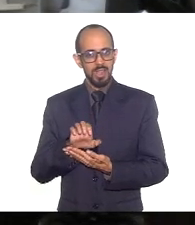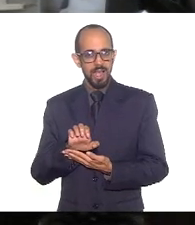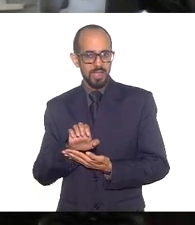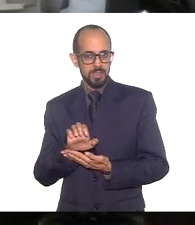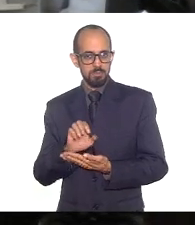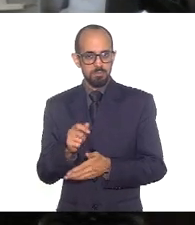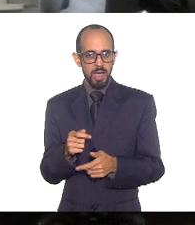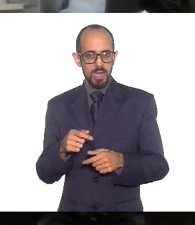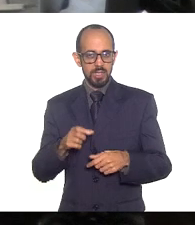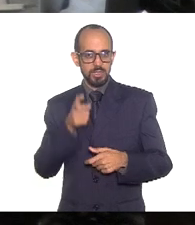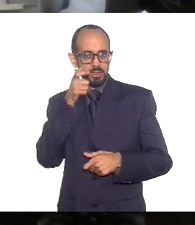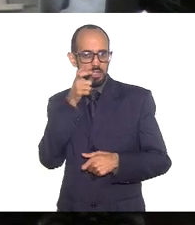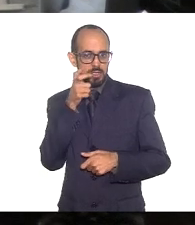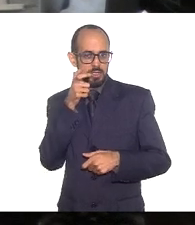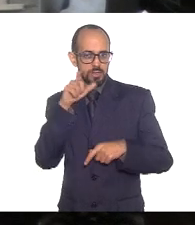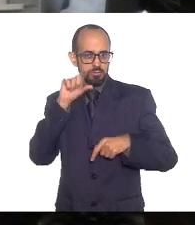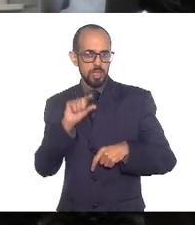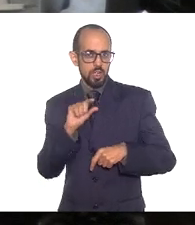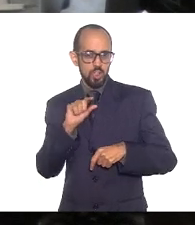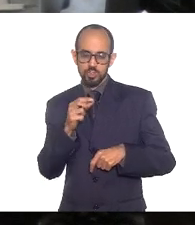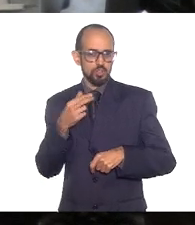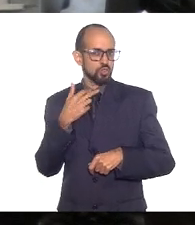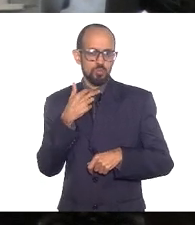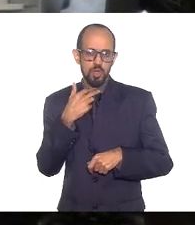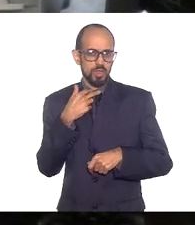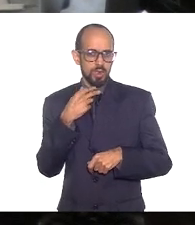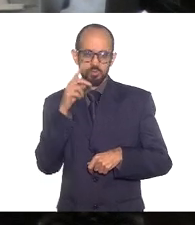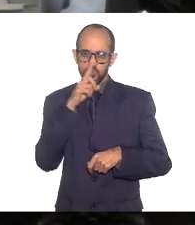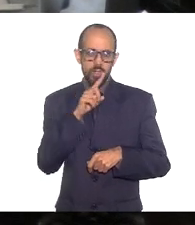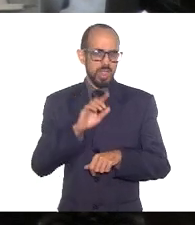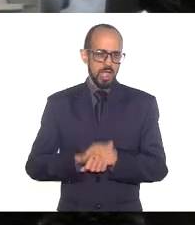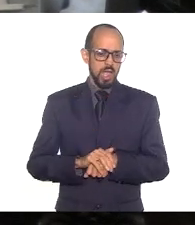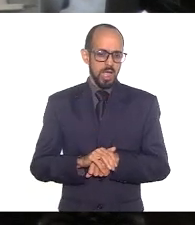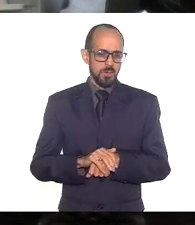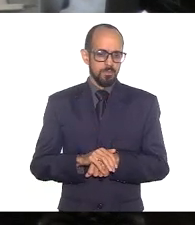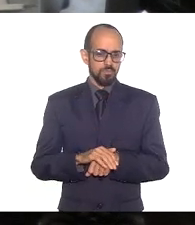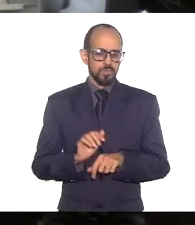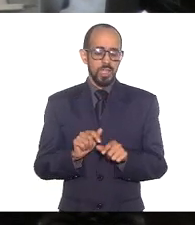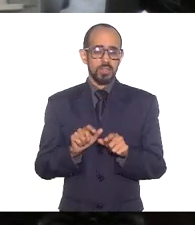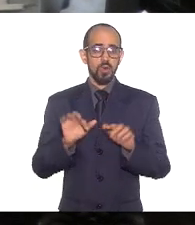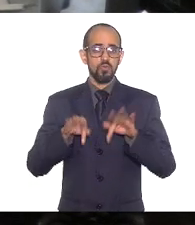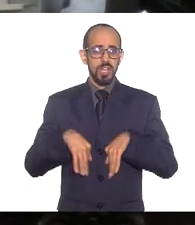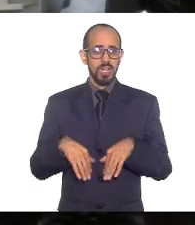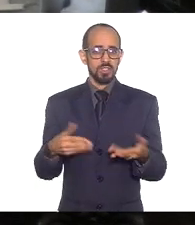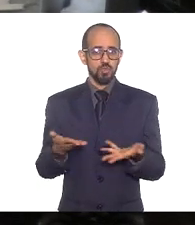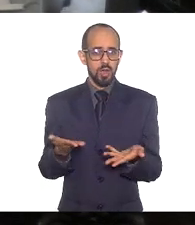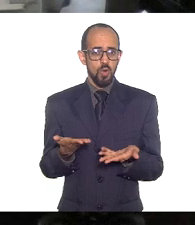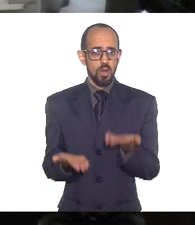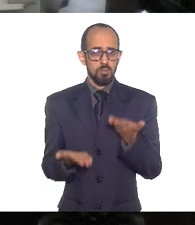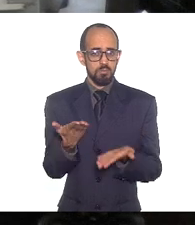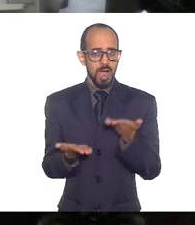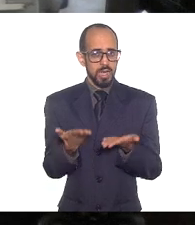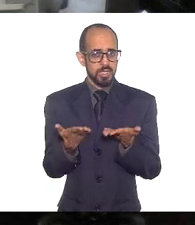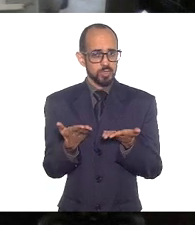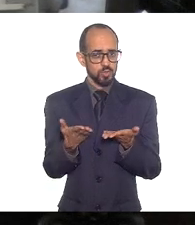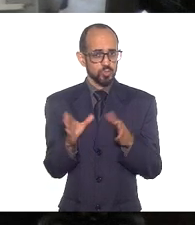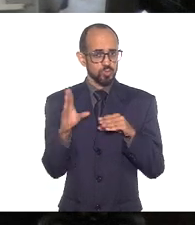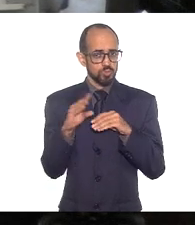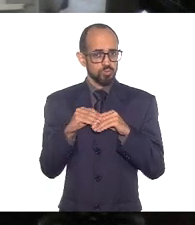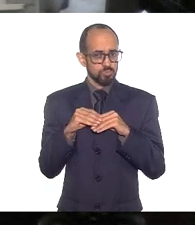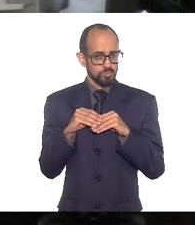menores nós não temos o direito de errar termino aqui aqui no balanço citando novamente